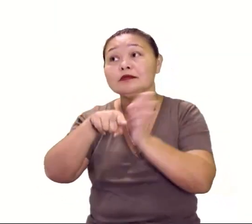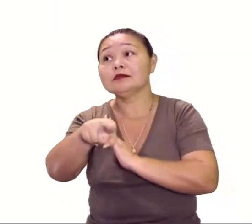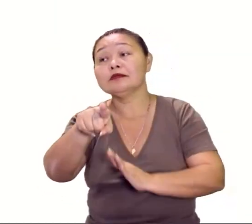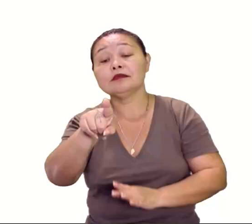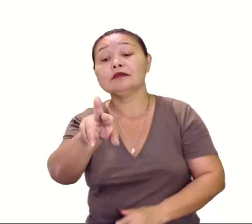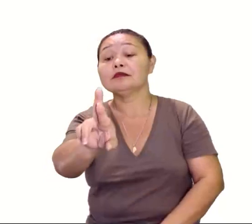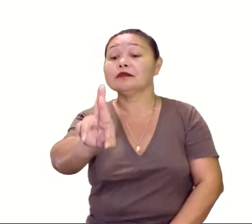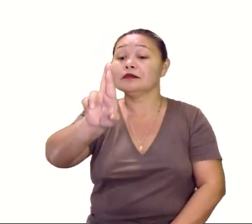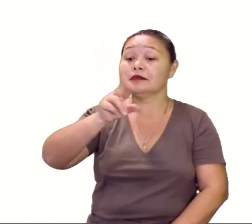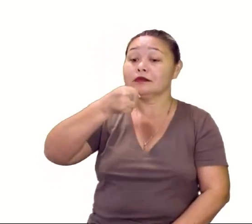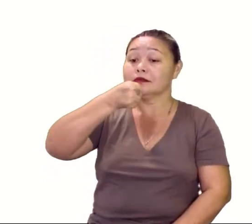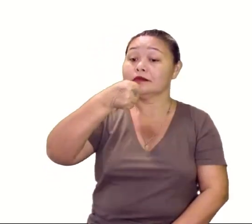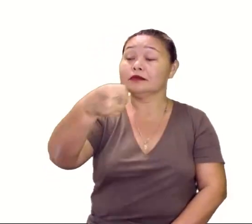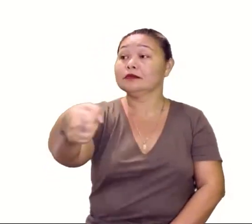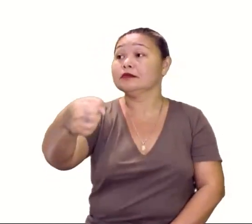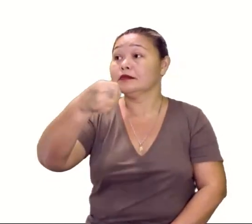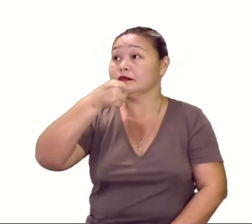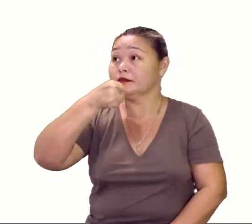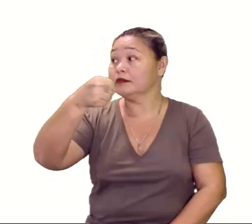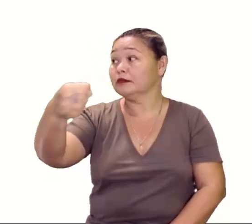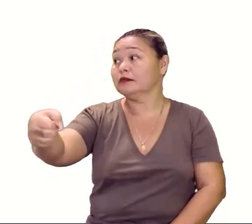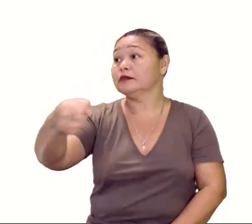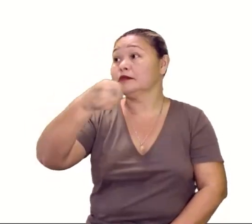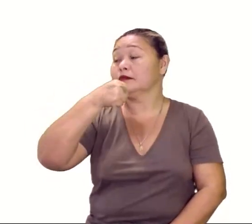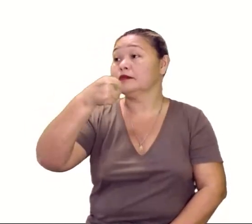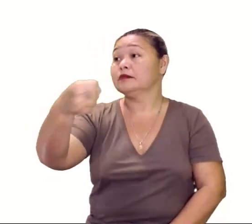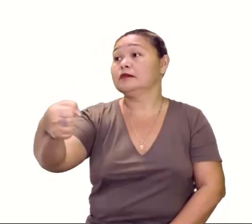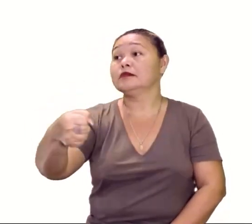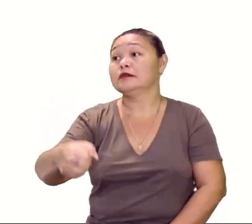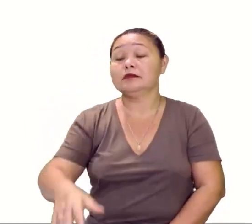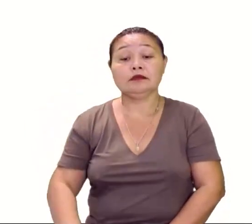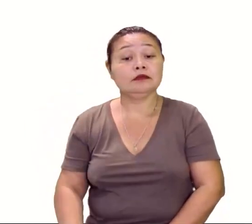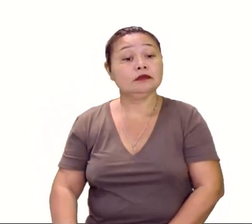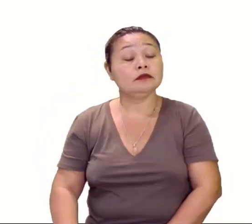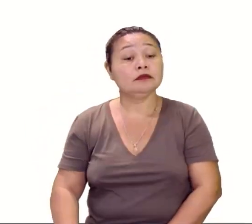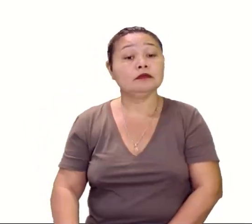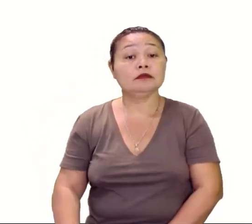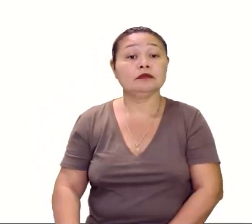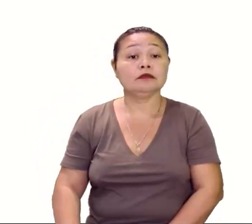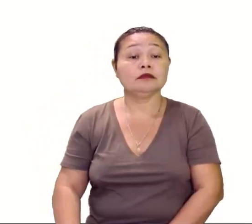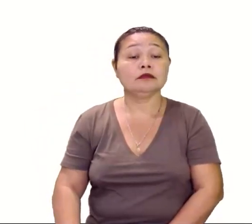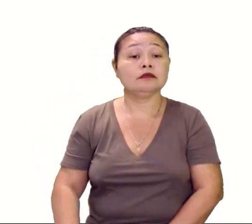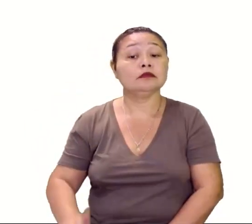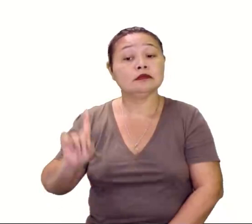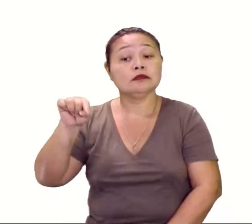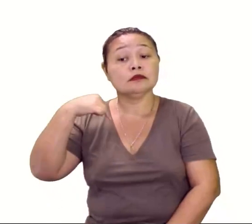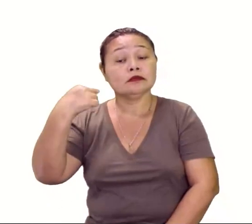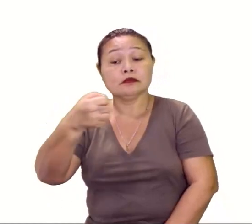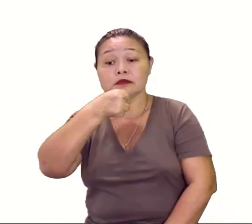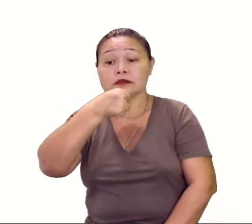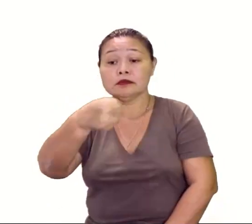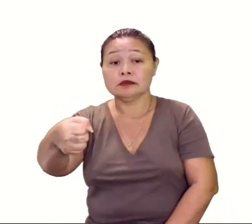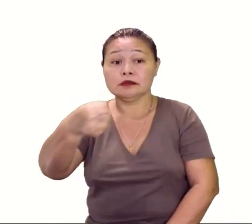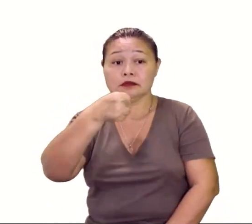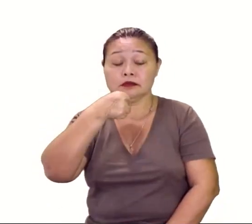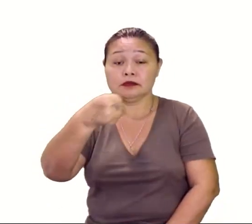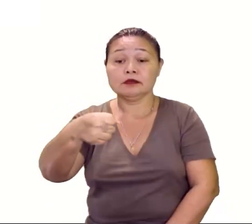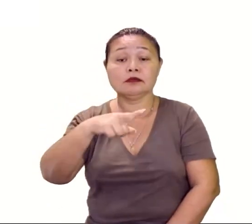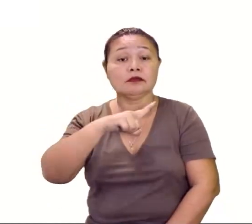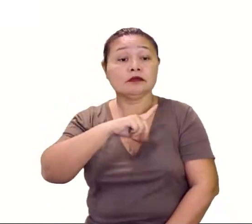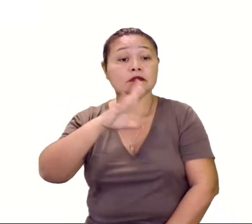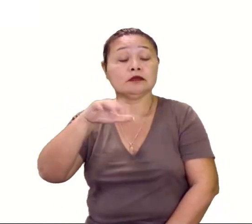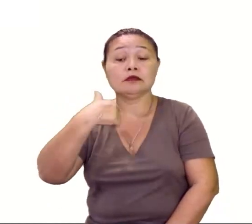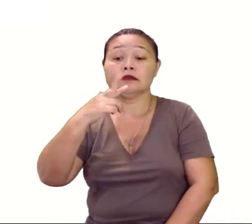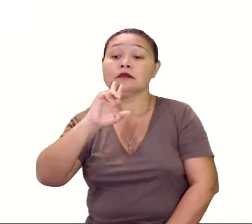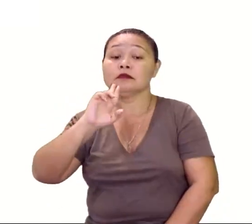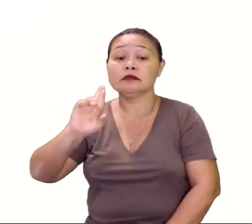entrevista. Na nossa entrevista, na nossa enquete, nós